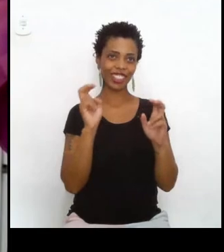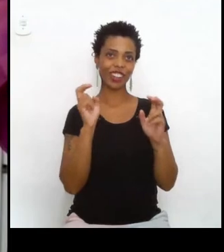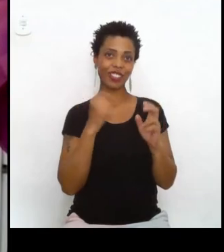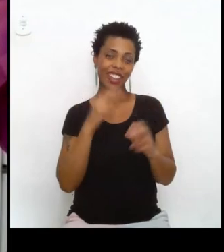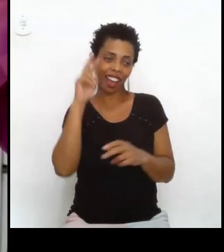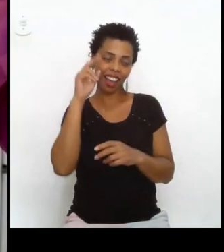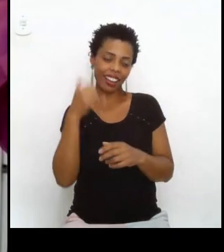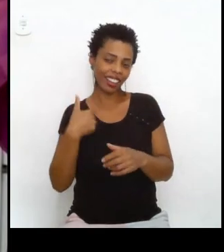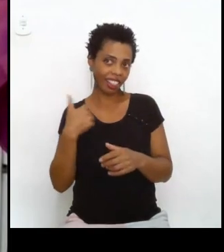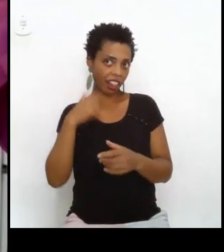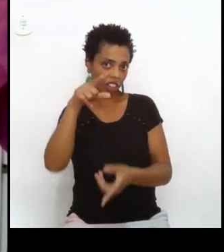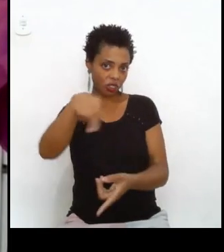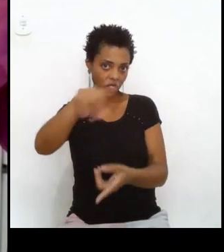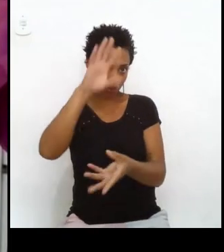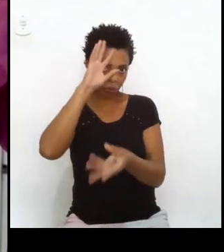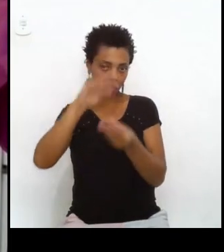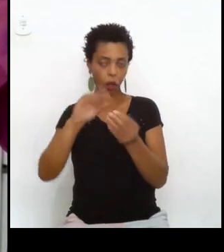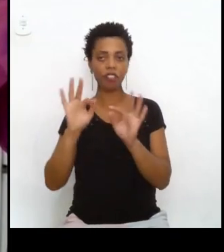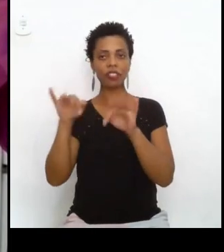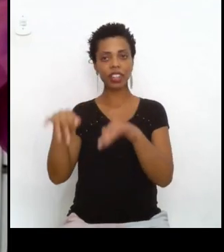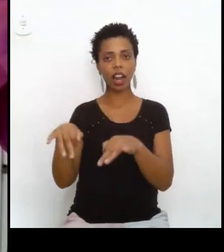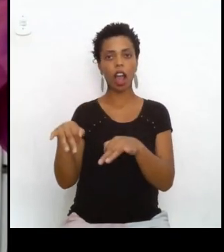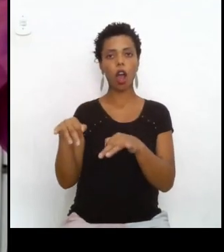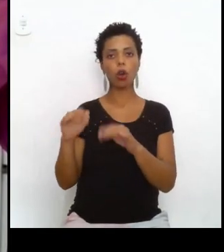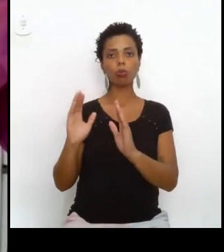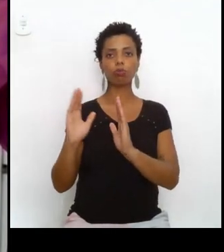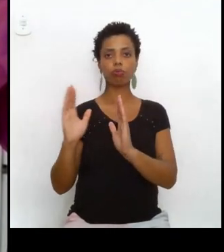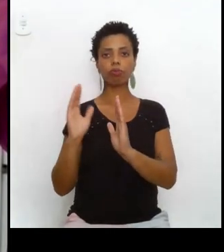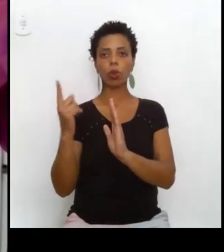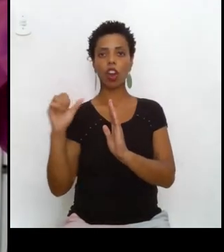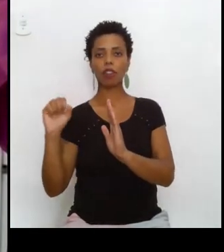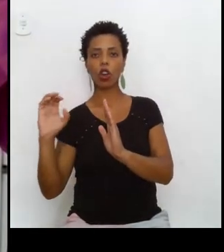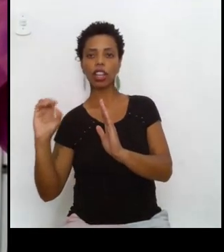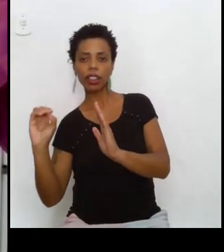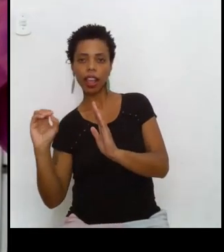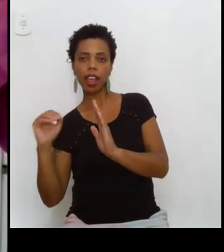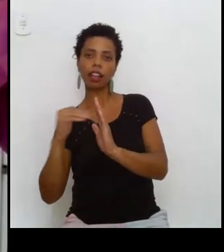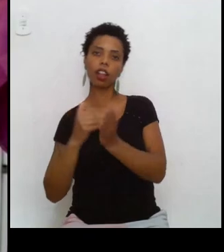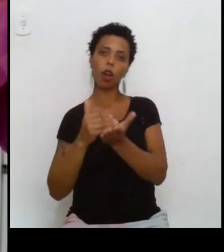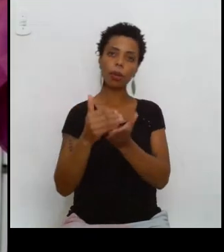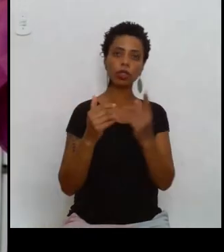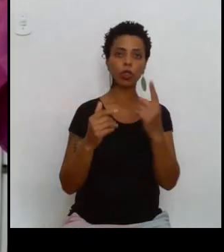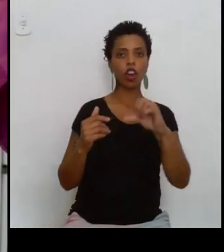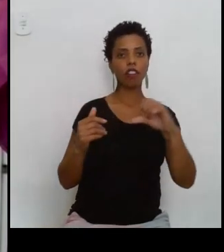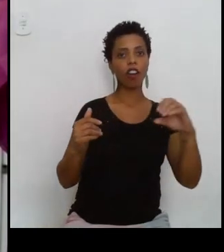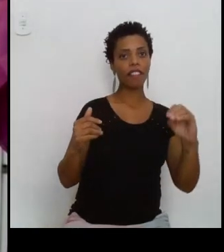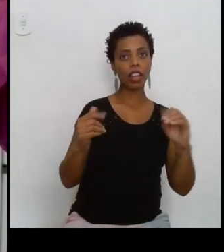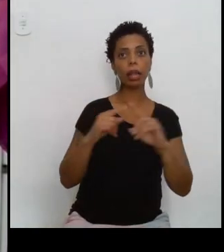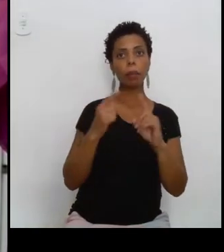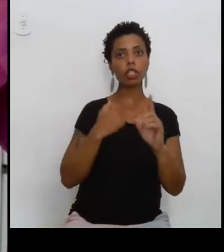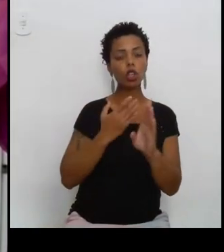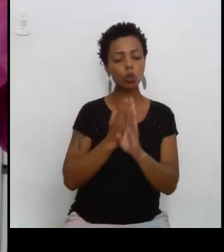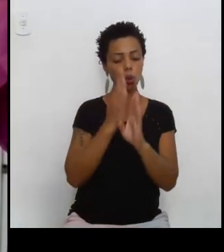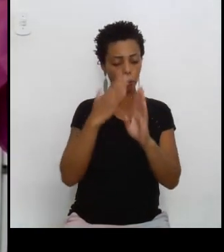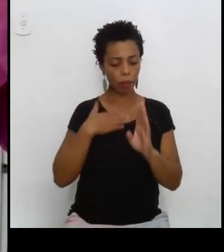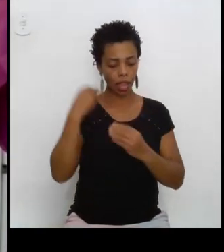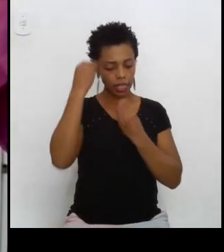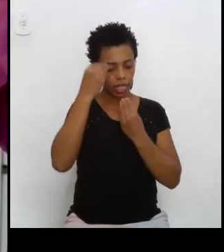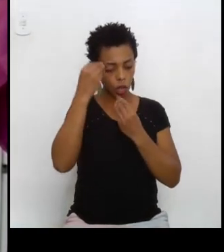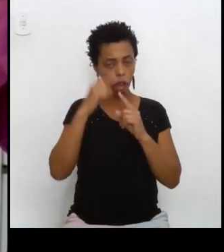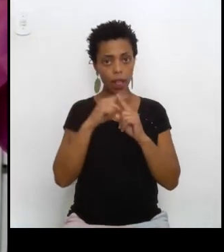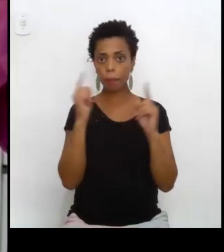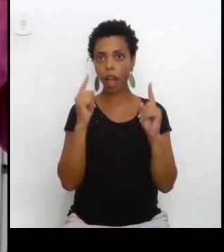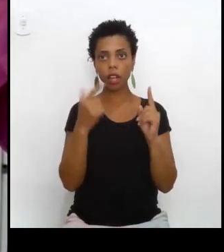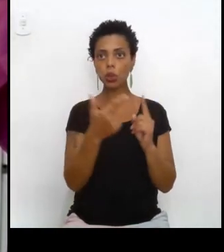80 os anos 90 onde eu tô Descobrindo a minha sexualidade sem a referência de representatividade era algo muito difícil